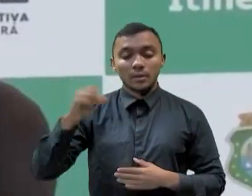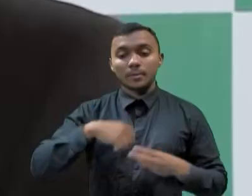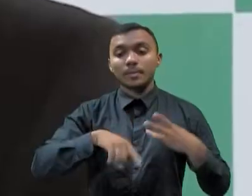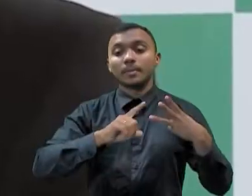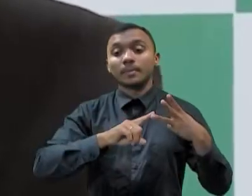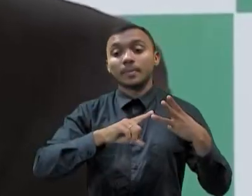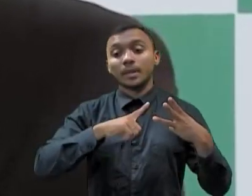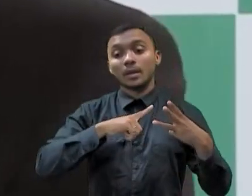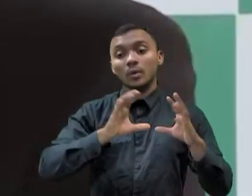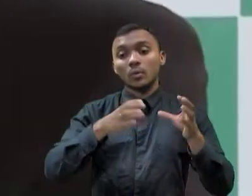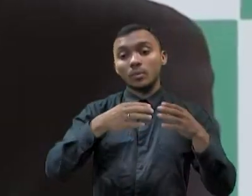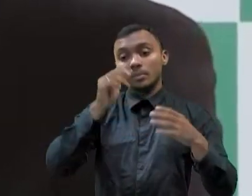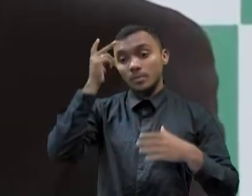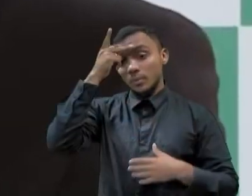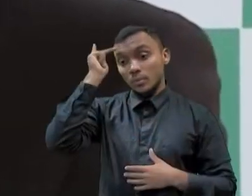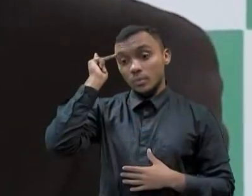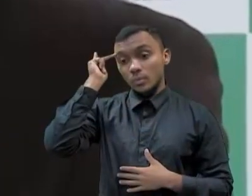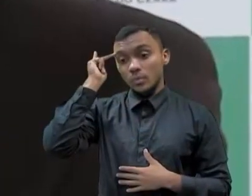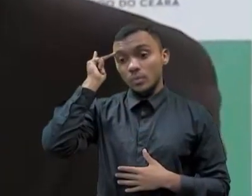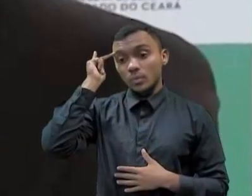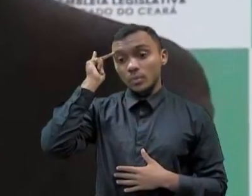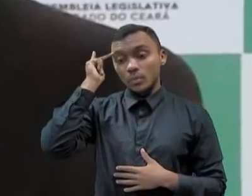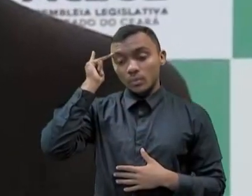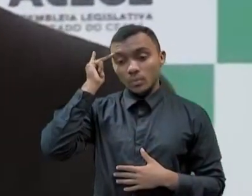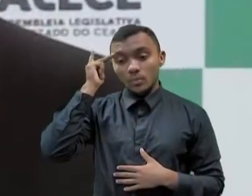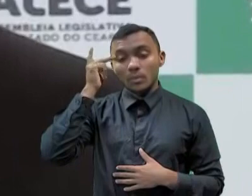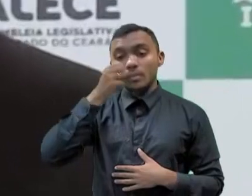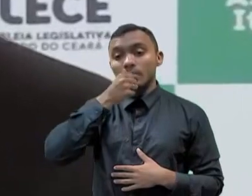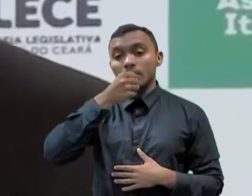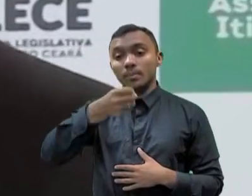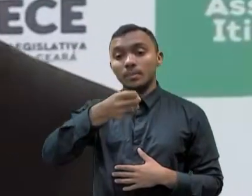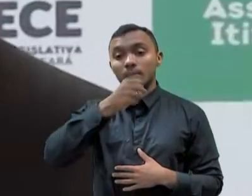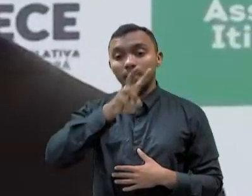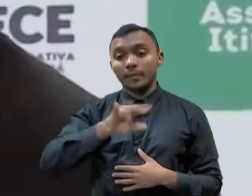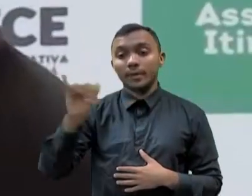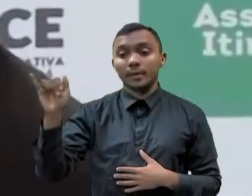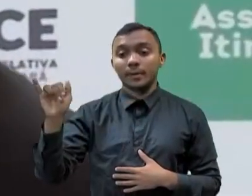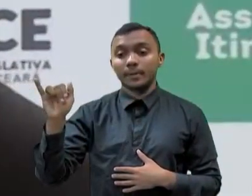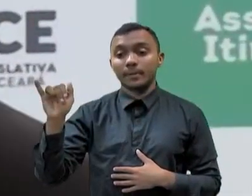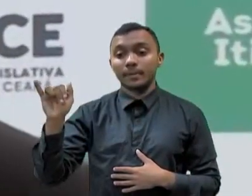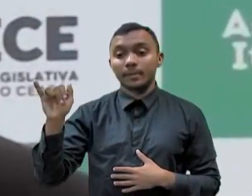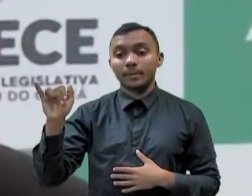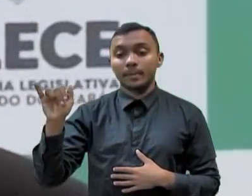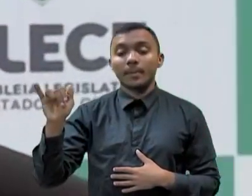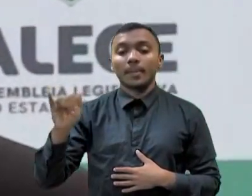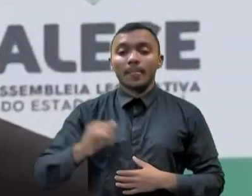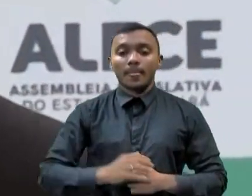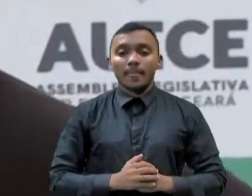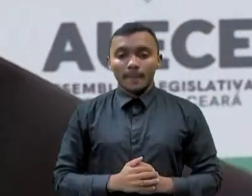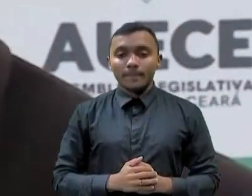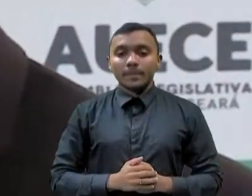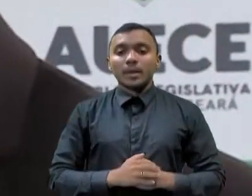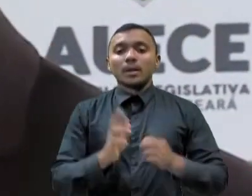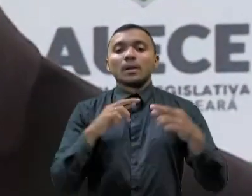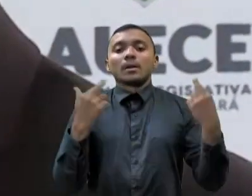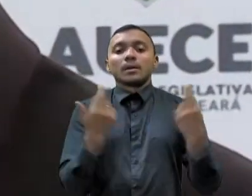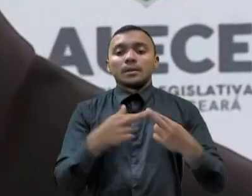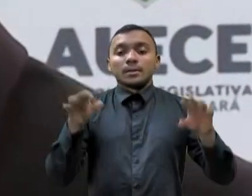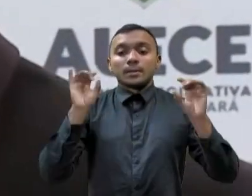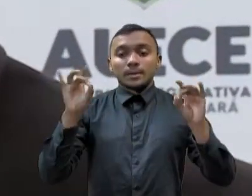oradores. Isso é muito bom porque todo o funcionamento, o rito, a parte do rito da sessão ordinária vai estar